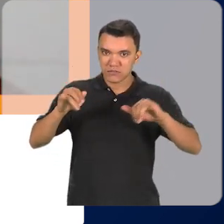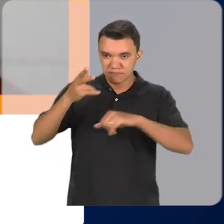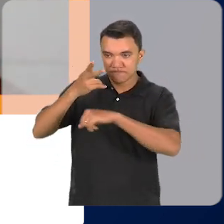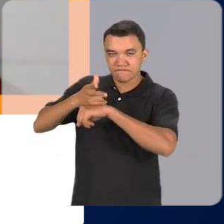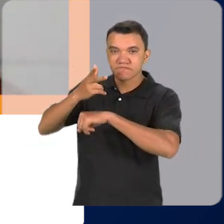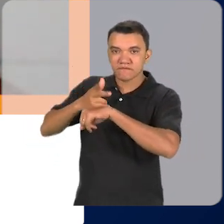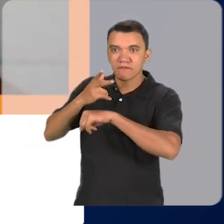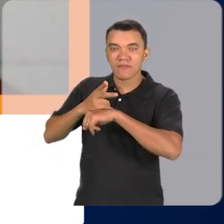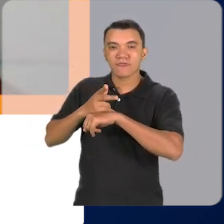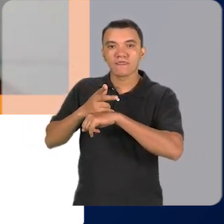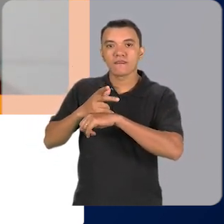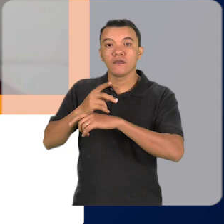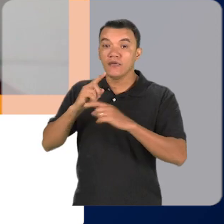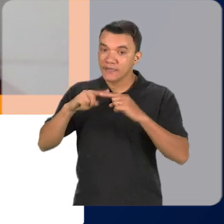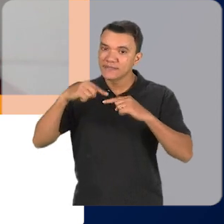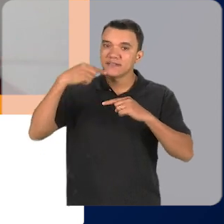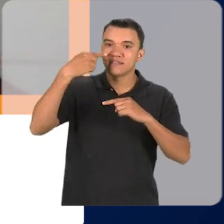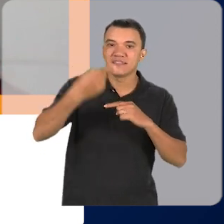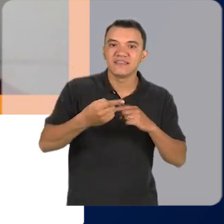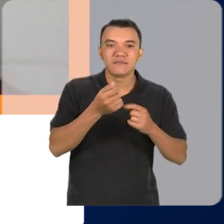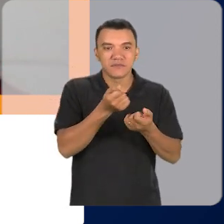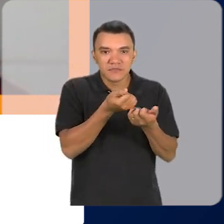vai disponibilizar num canal